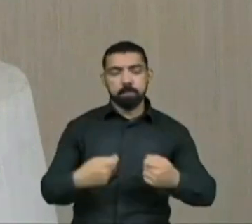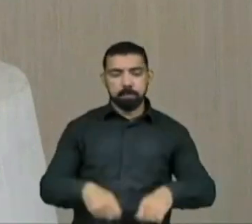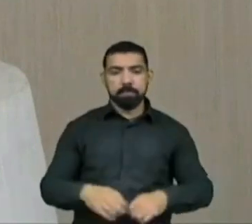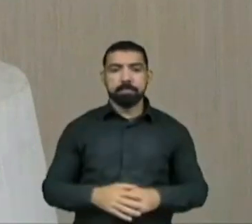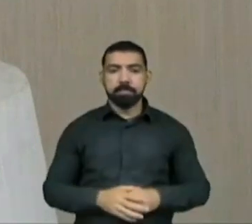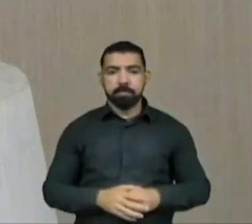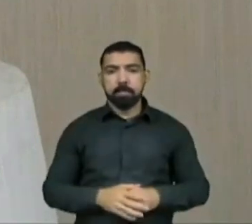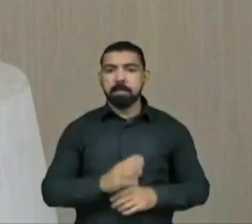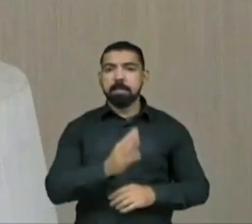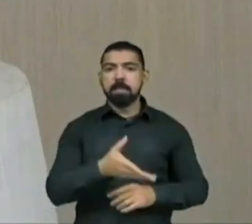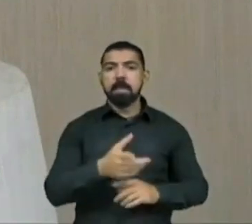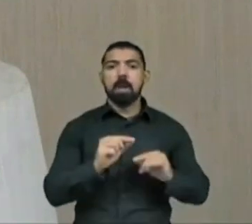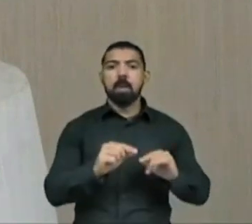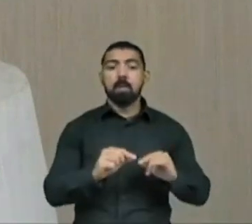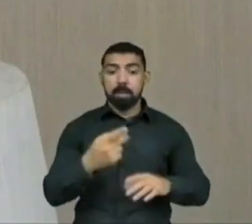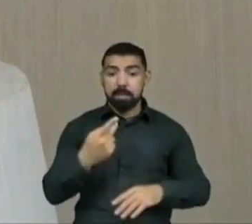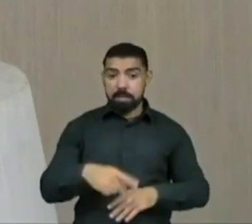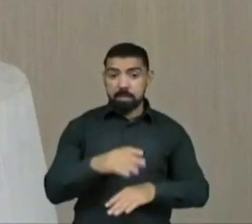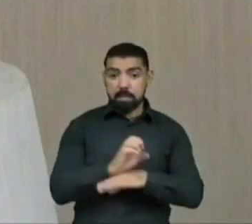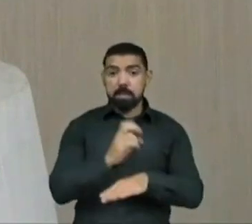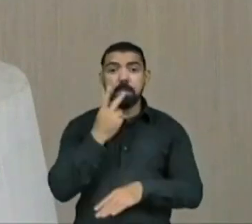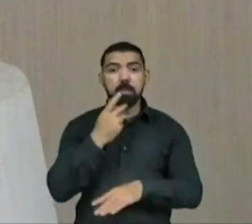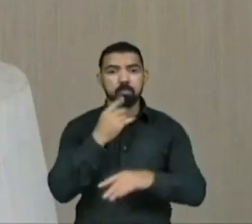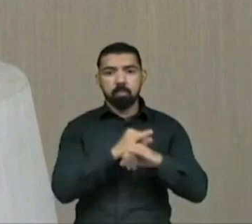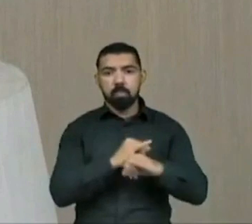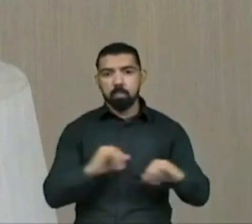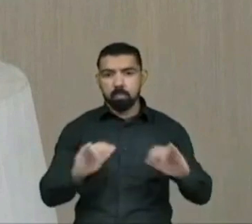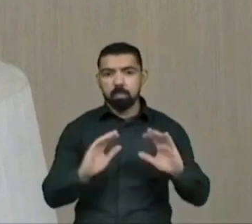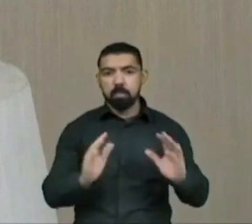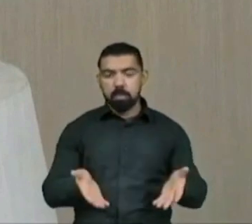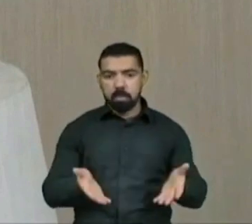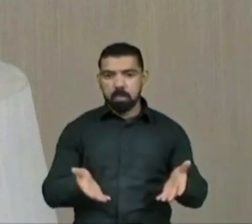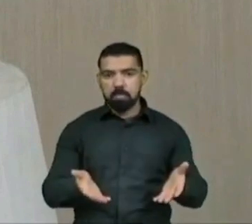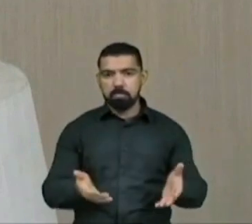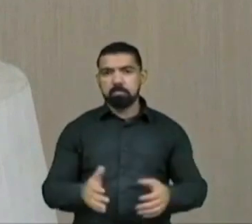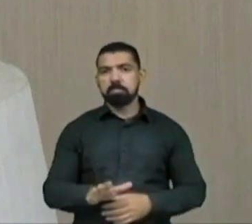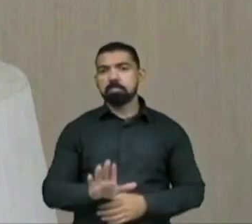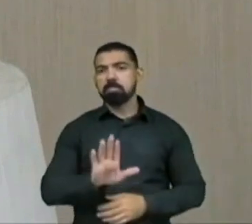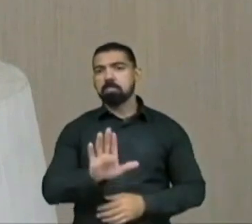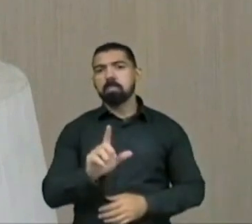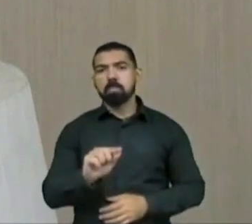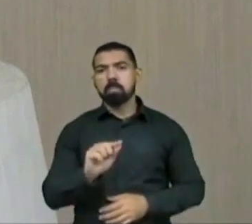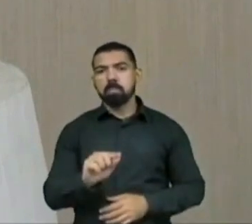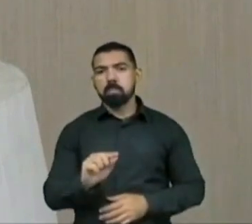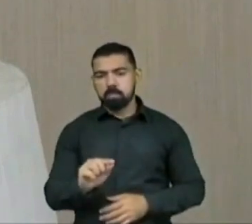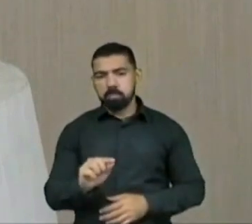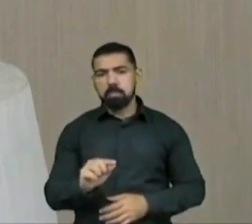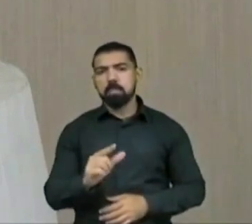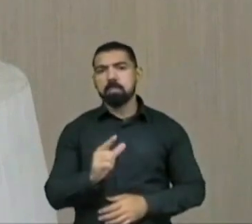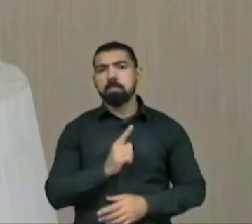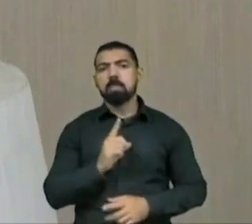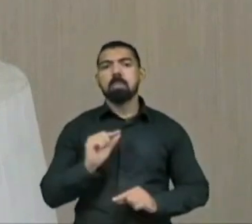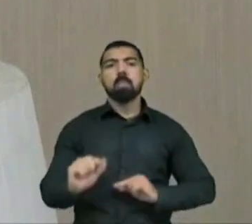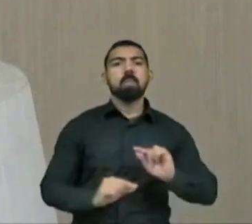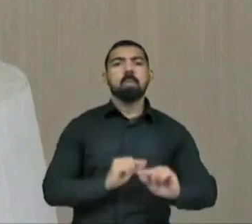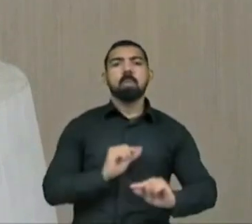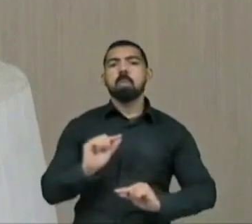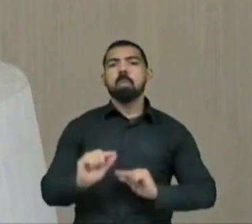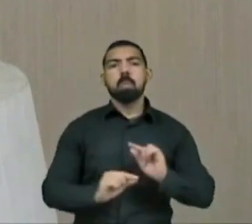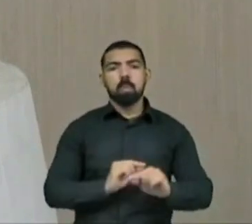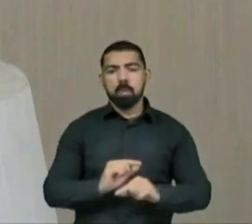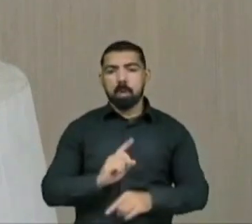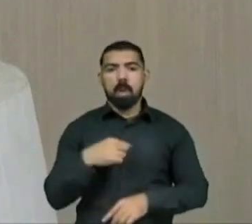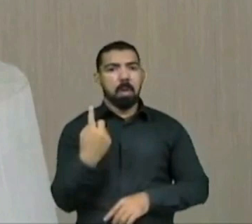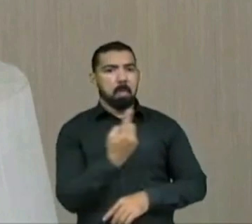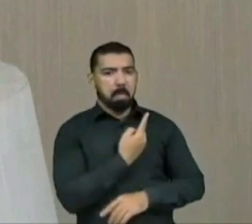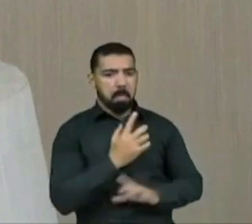na imprensa cearense e coloca uma espada sobre a cabeça desses